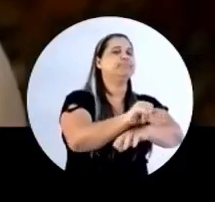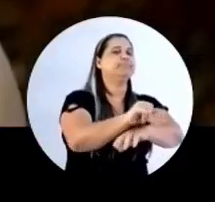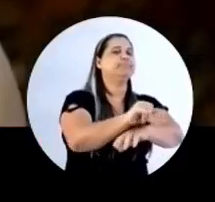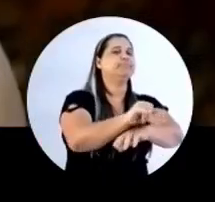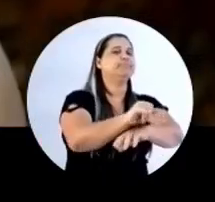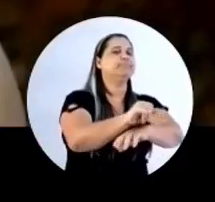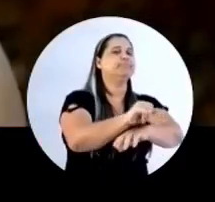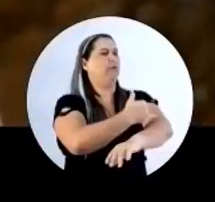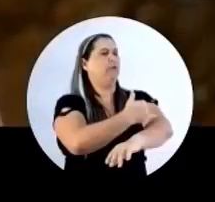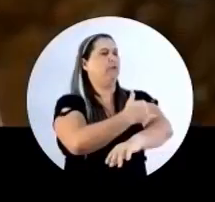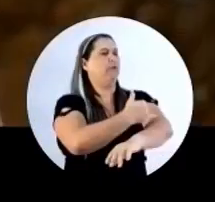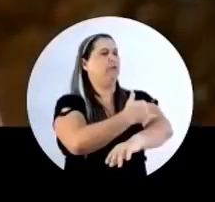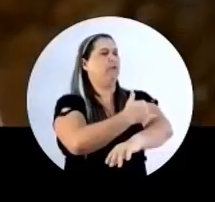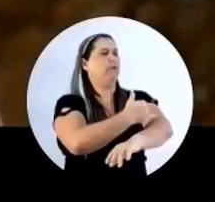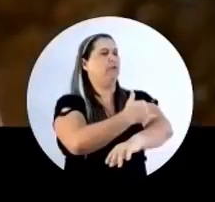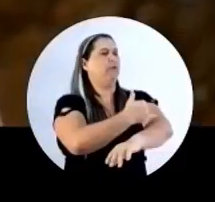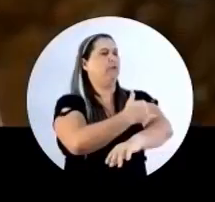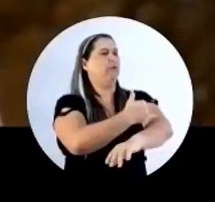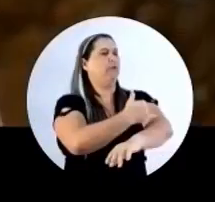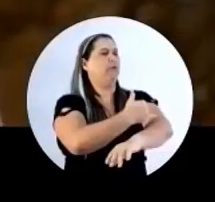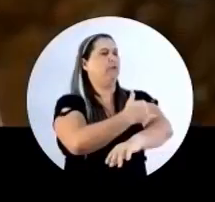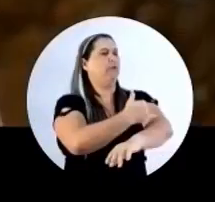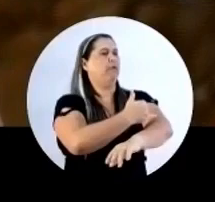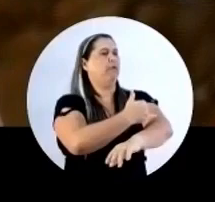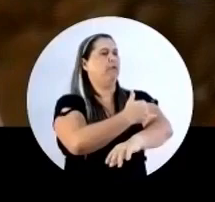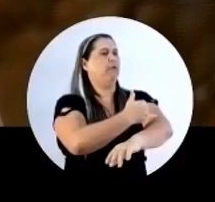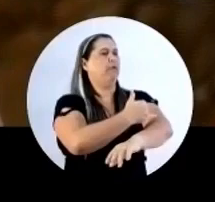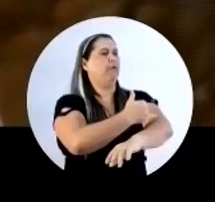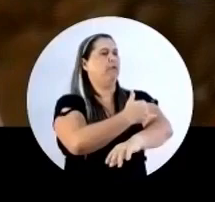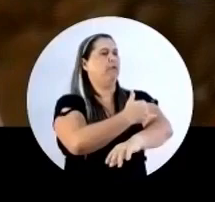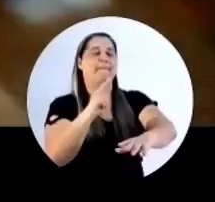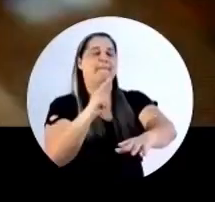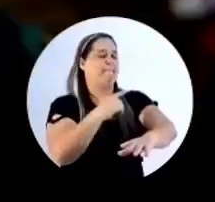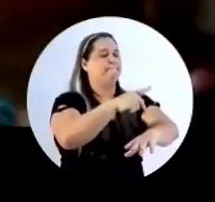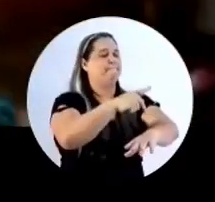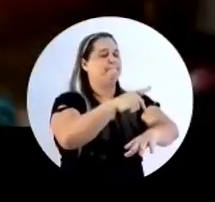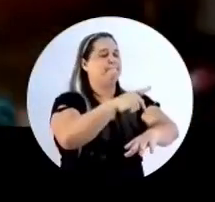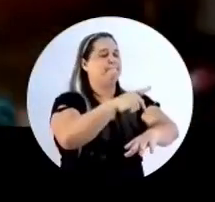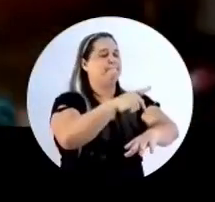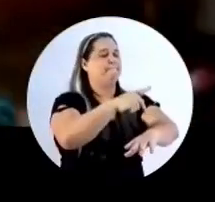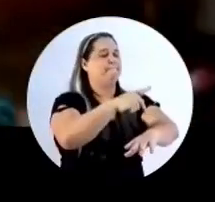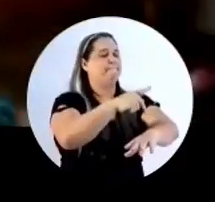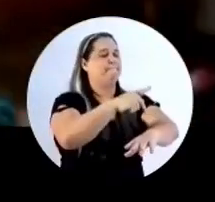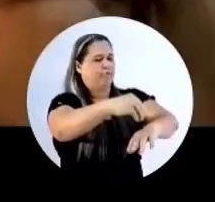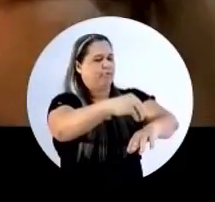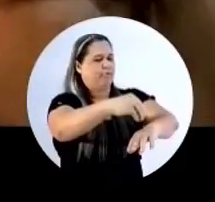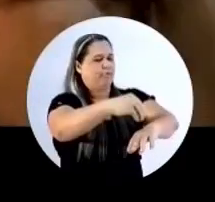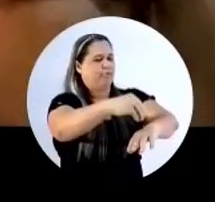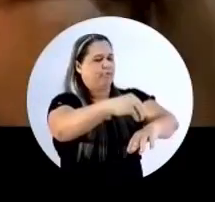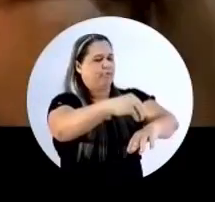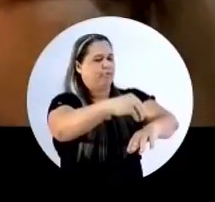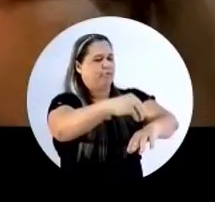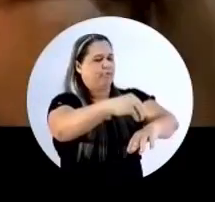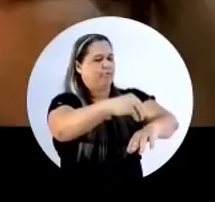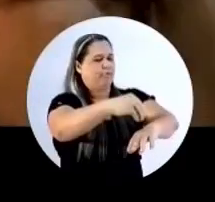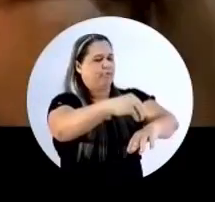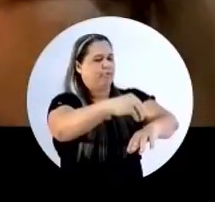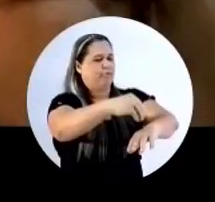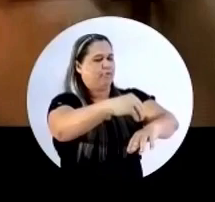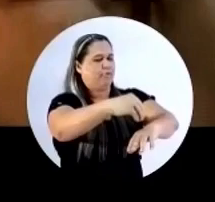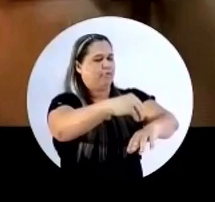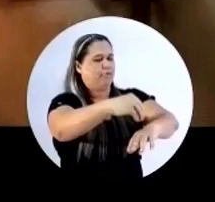Que asfalto? Na onde? Porque aqui, ó, aqui não tem asfalto. Aqui nós temos pedra, cascalho, né? Aqui o que nós temos é